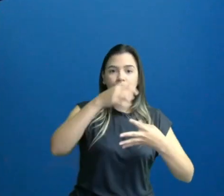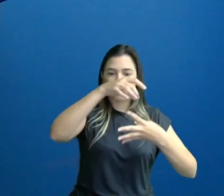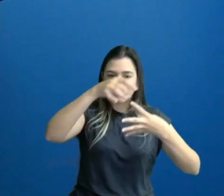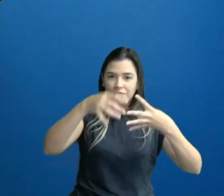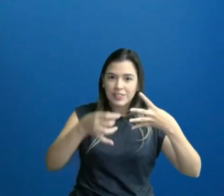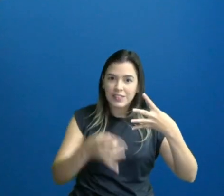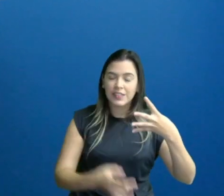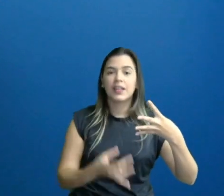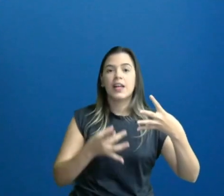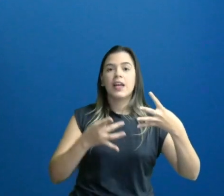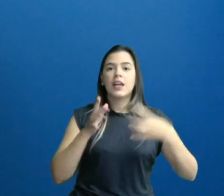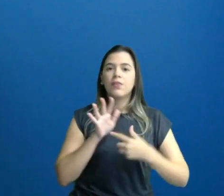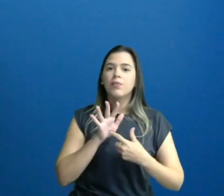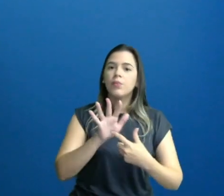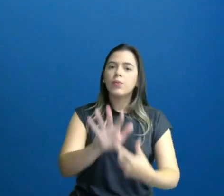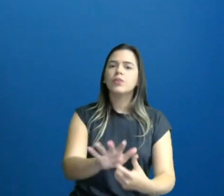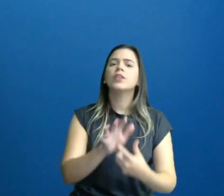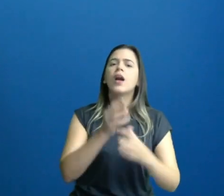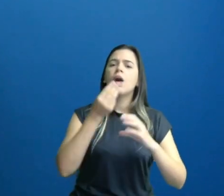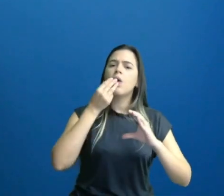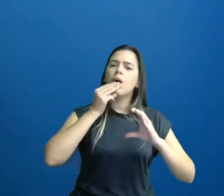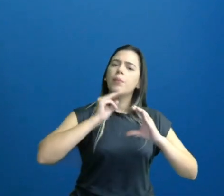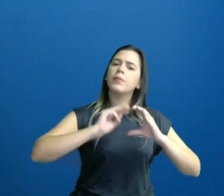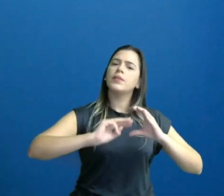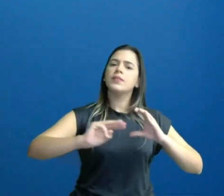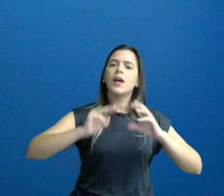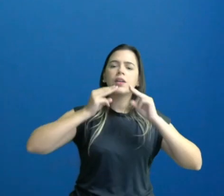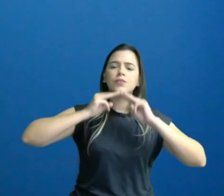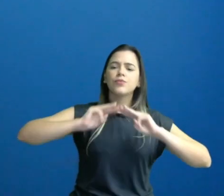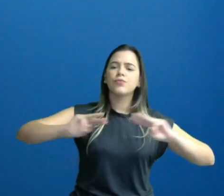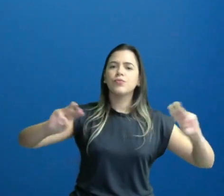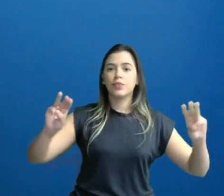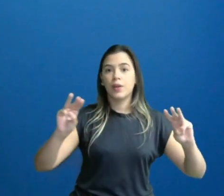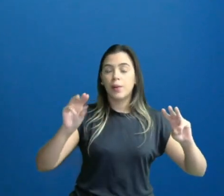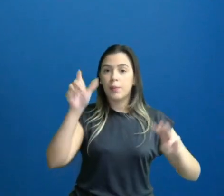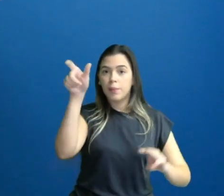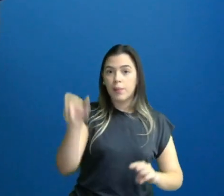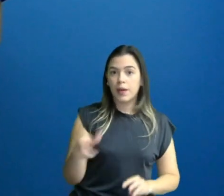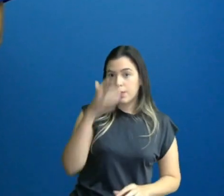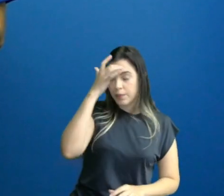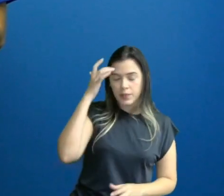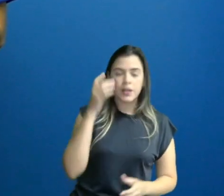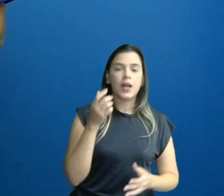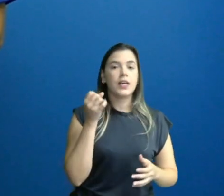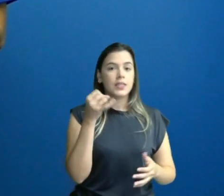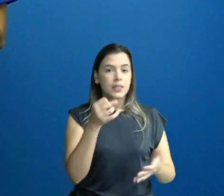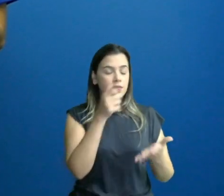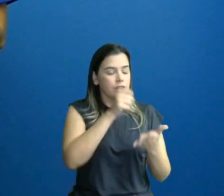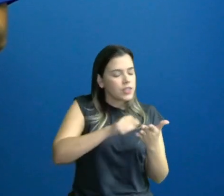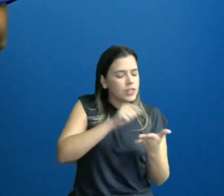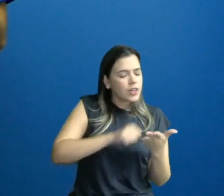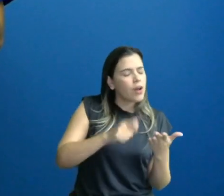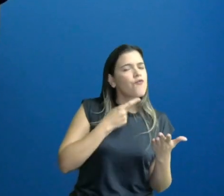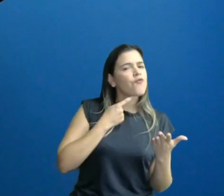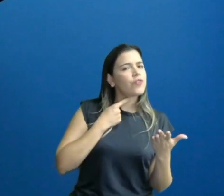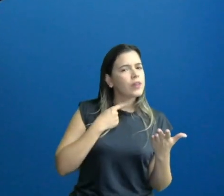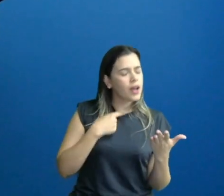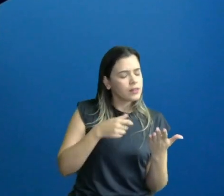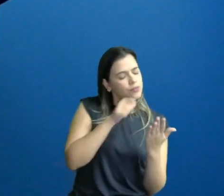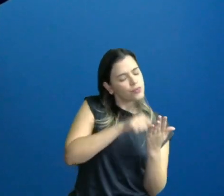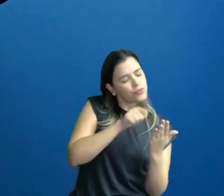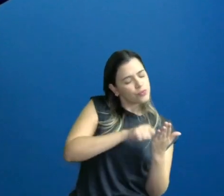eles vão transmitir uma mensagem para alguém quando você escreve uma carta você vai colocar aquilo que você deseja